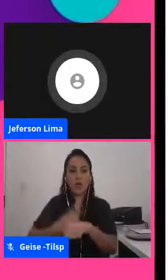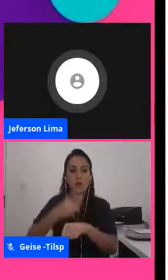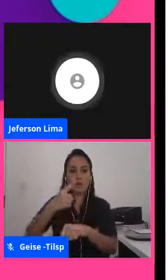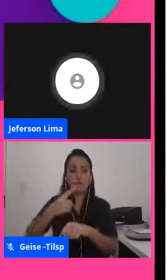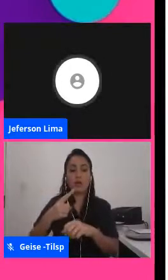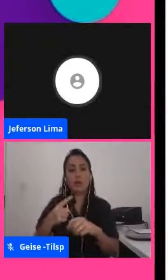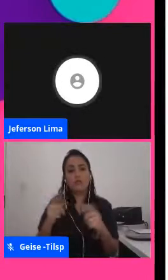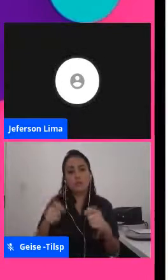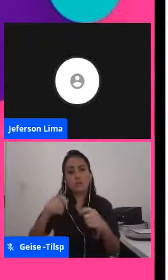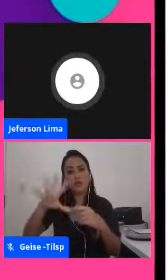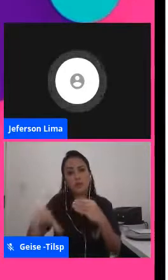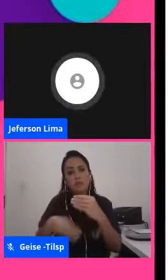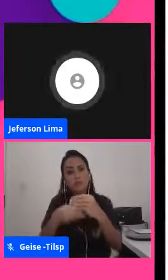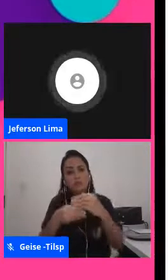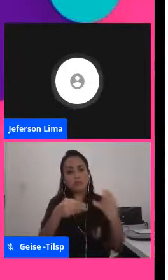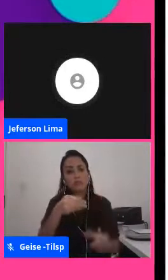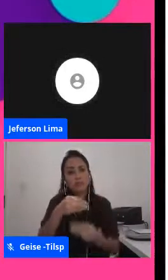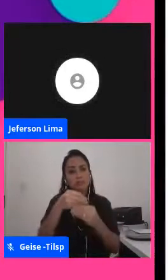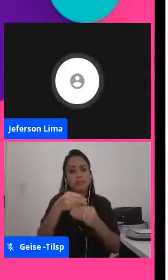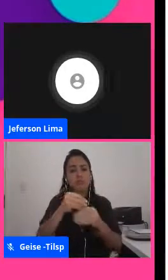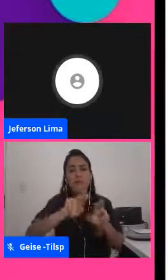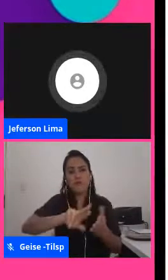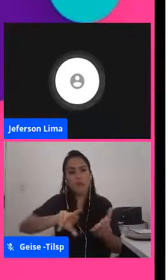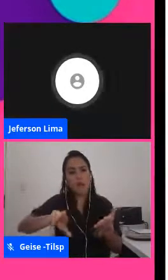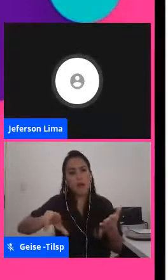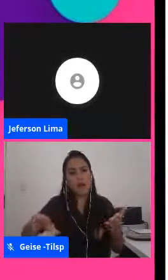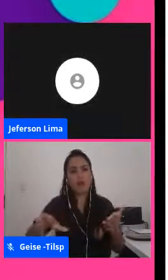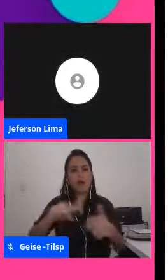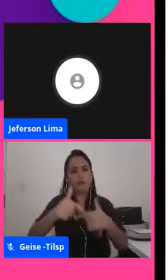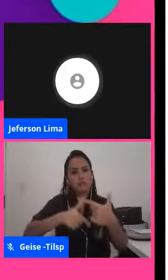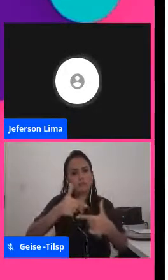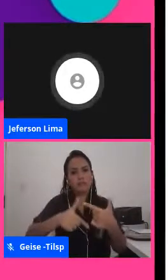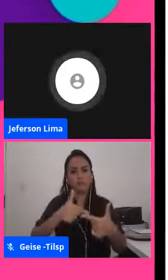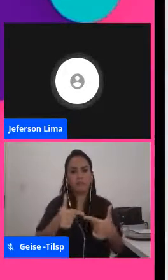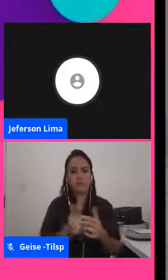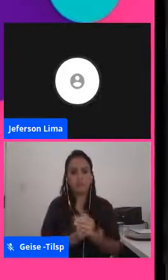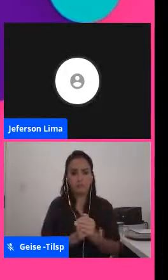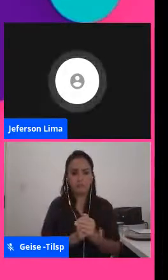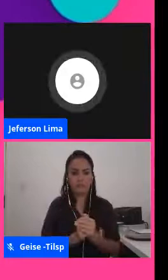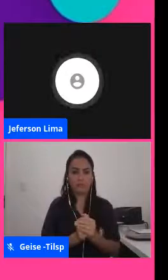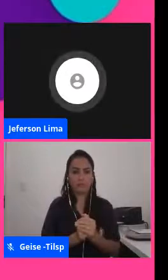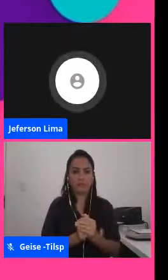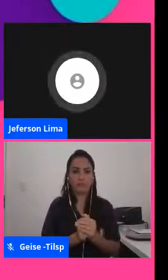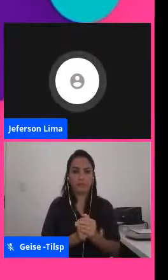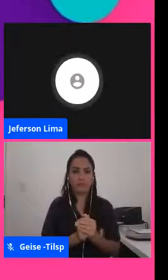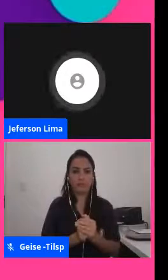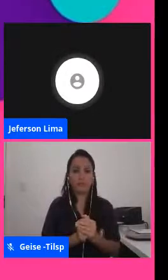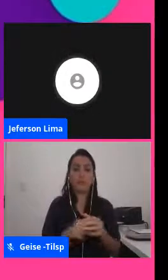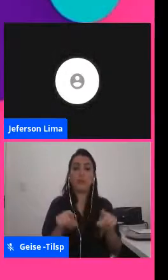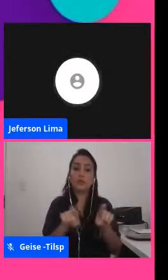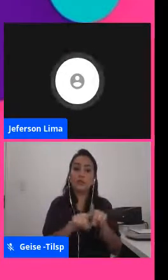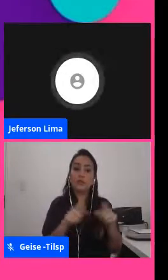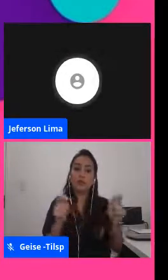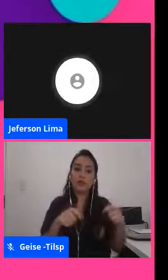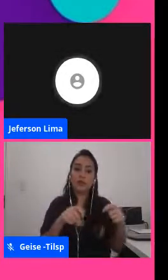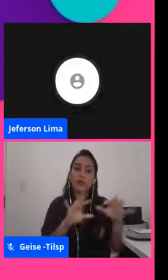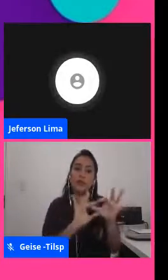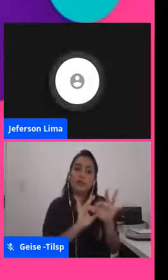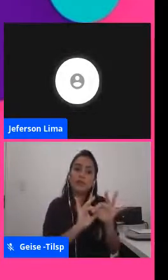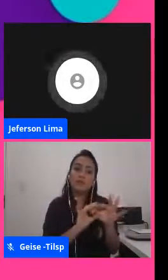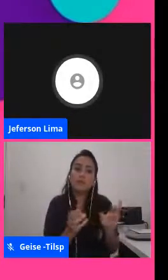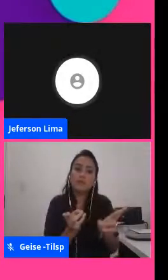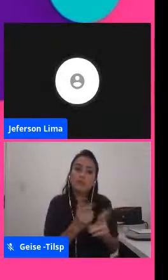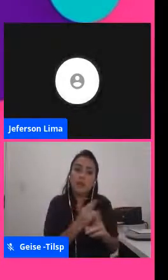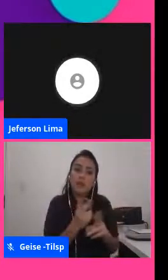pode agregar esses shields assim, né, como eu mostrei aqui, como também a gente pode integrar eles, né, por meio de fio,